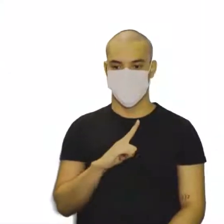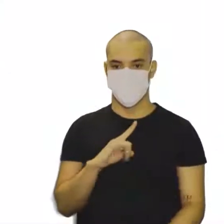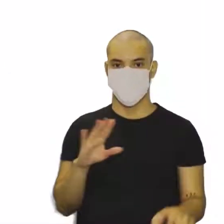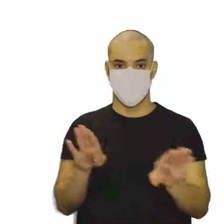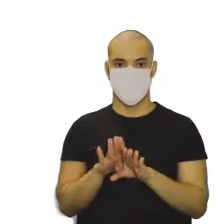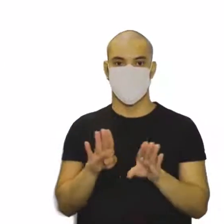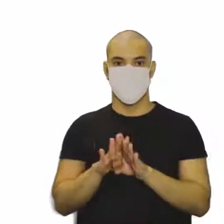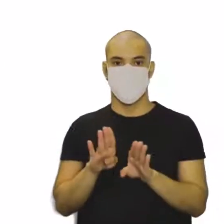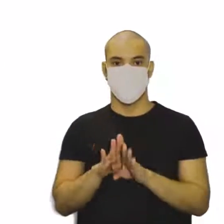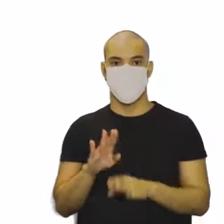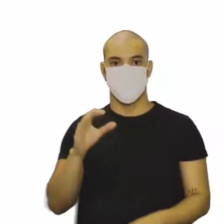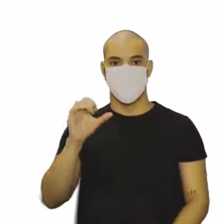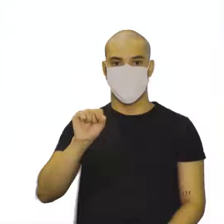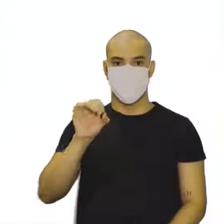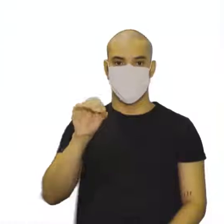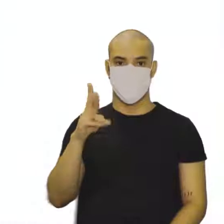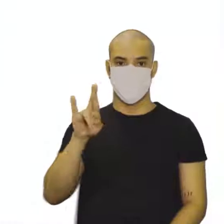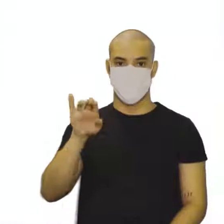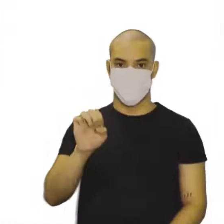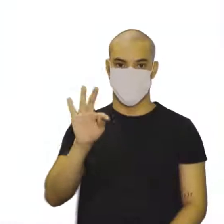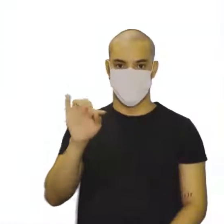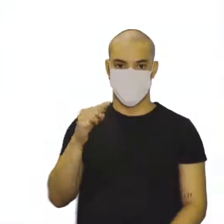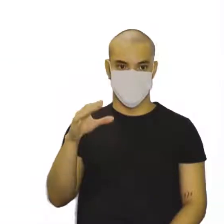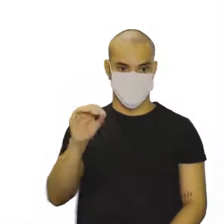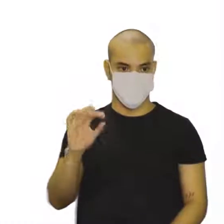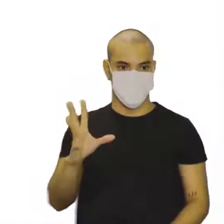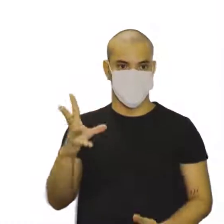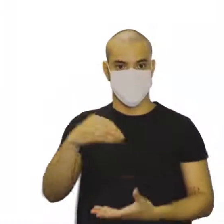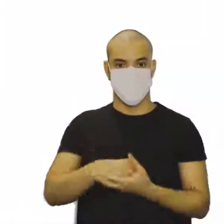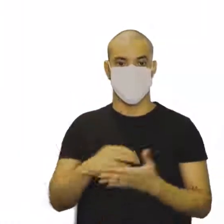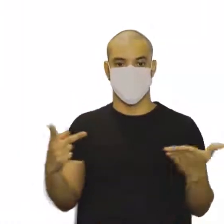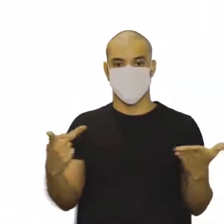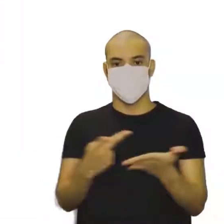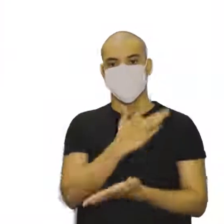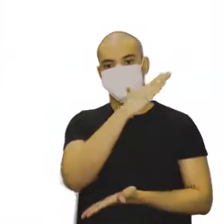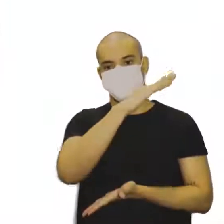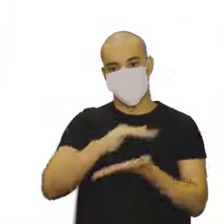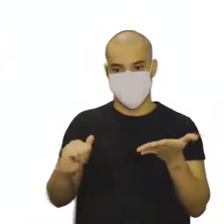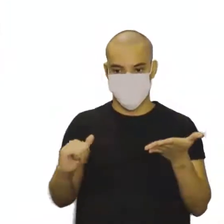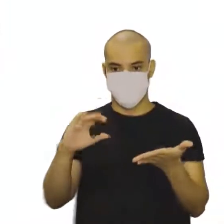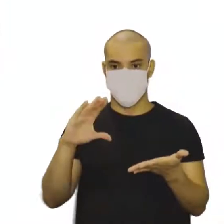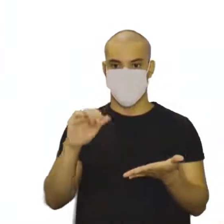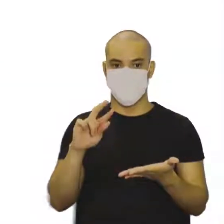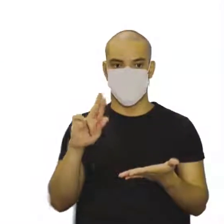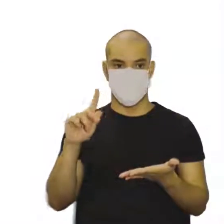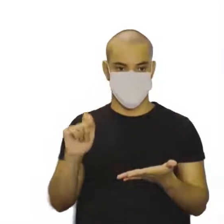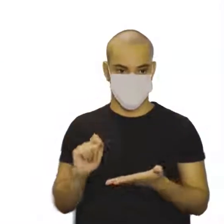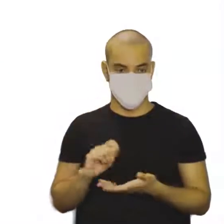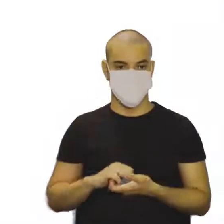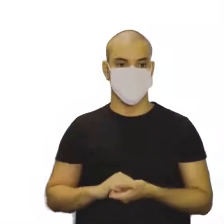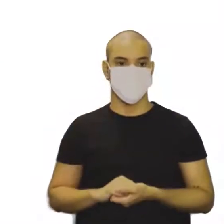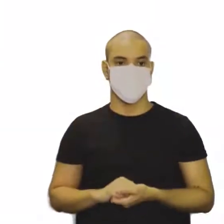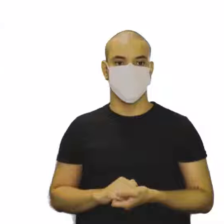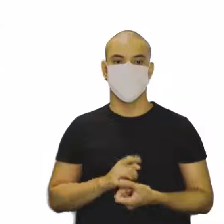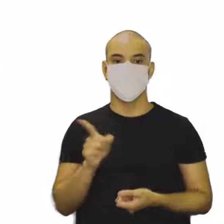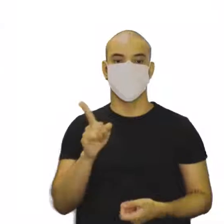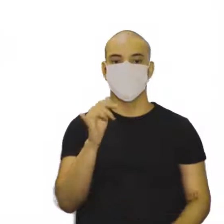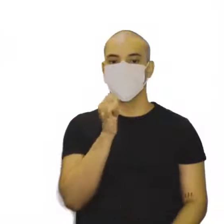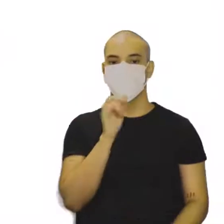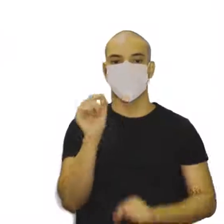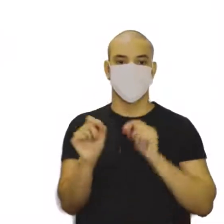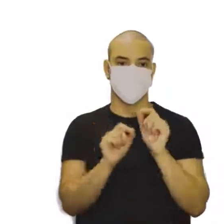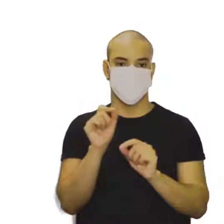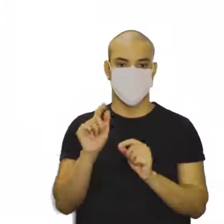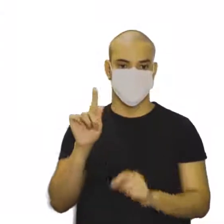a sobretensão, que é provocada pela súbita retirada da carga, ok? Neste caso,